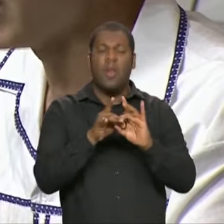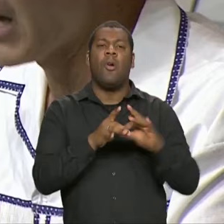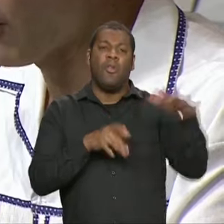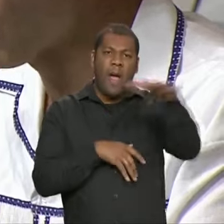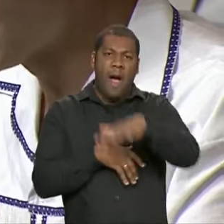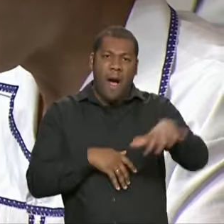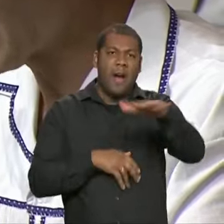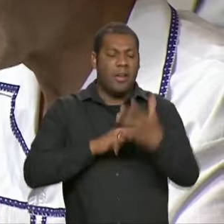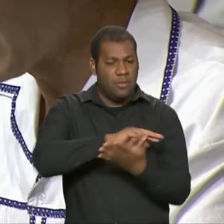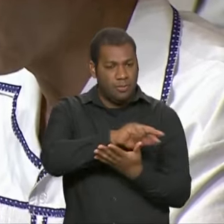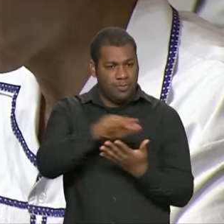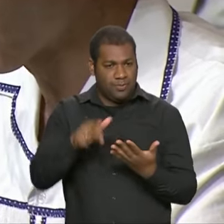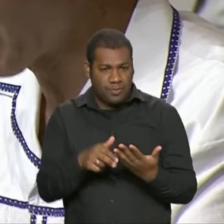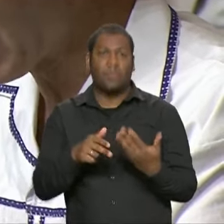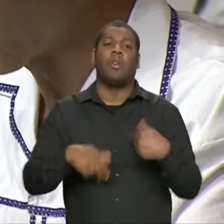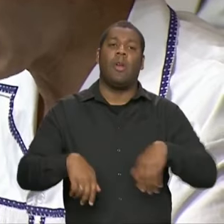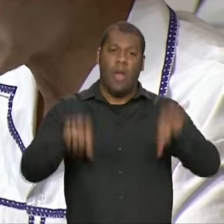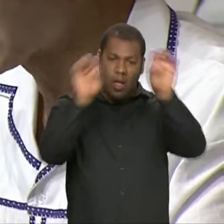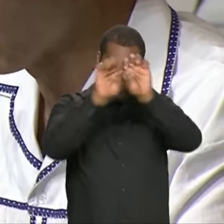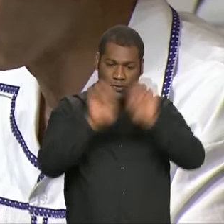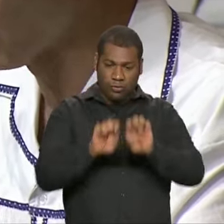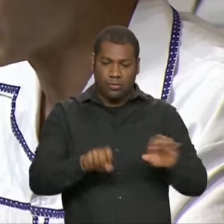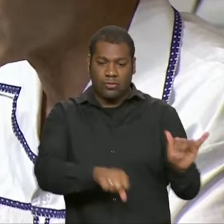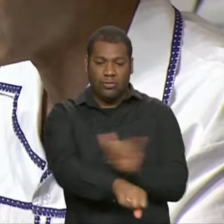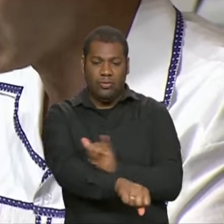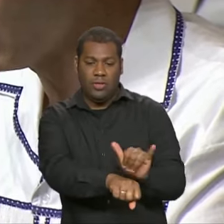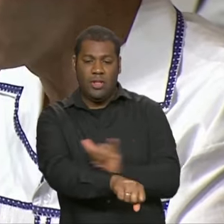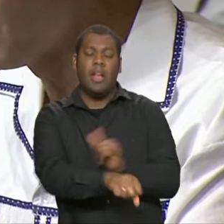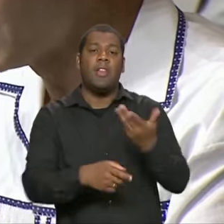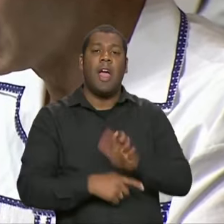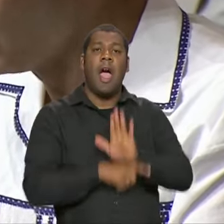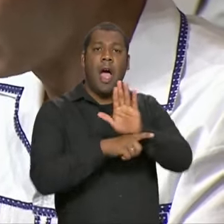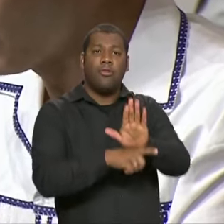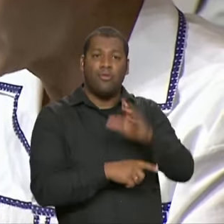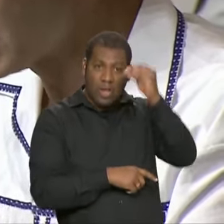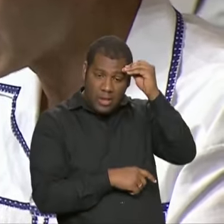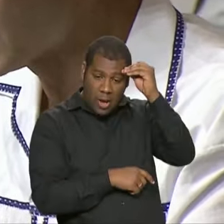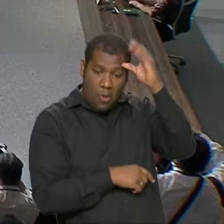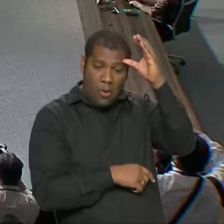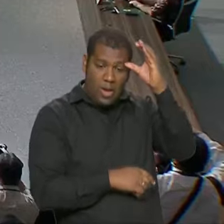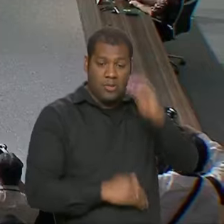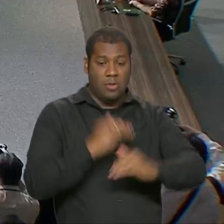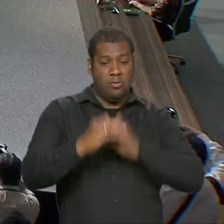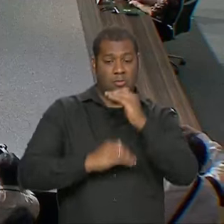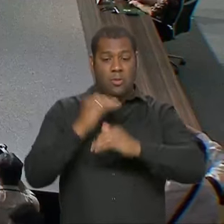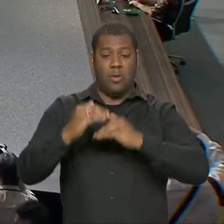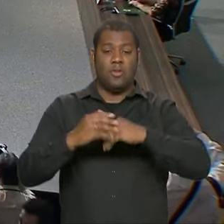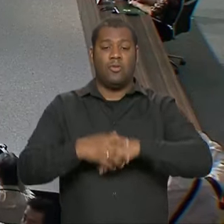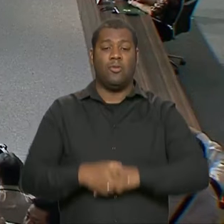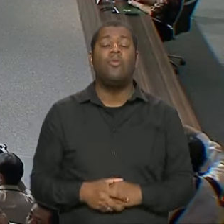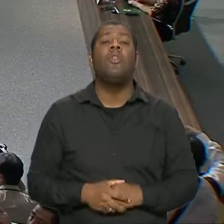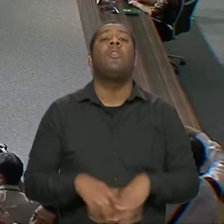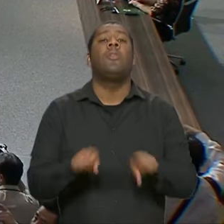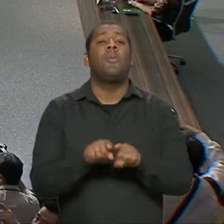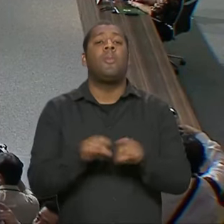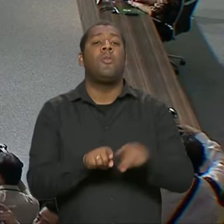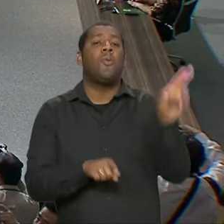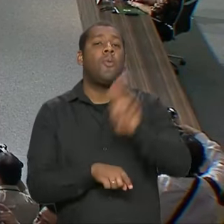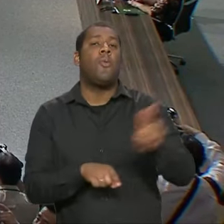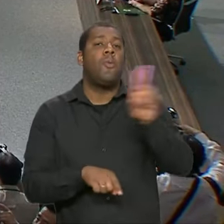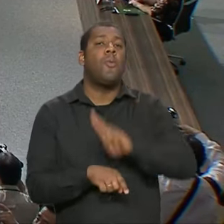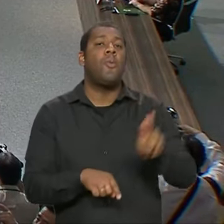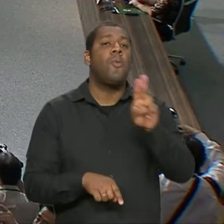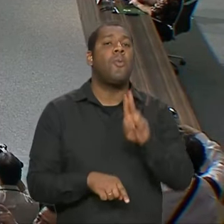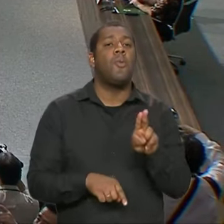serão eixos estratégicos para a geração de conhecimento e de eficiência na utilização de